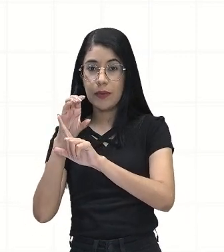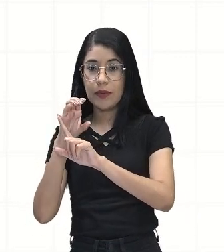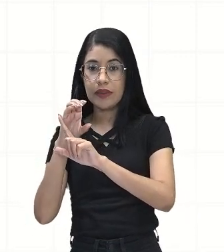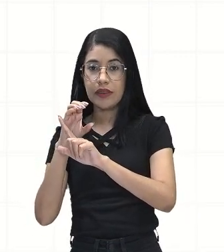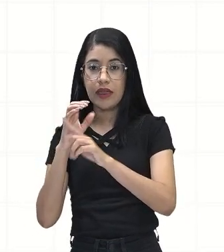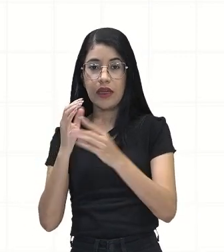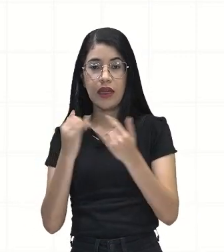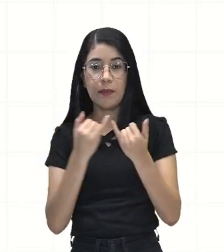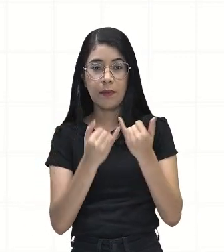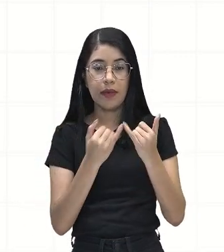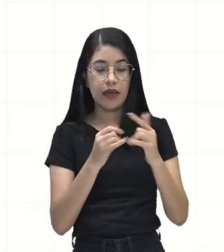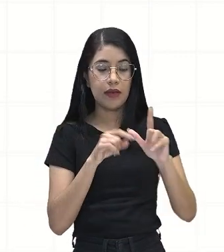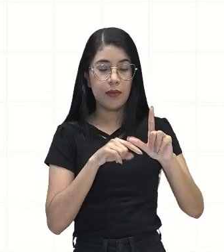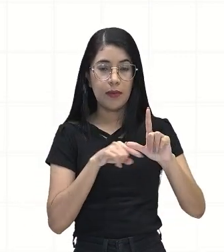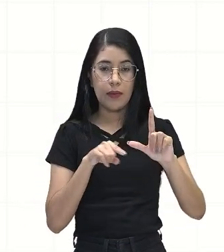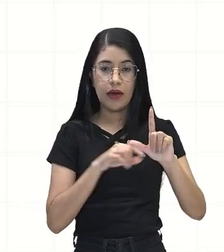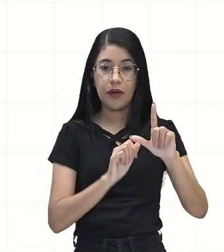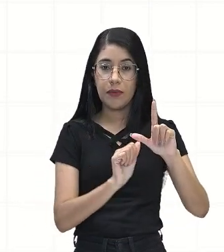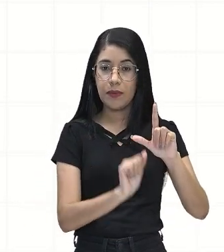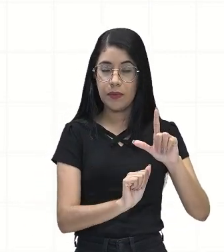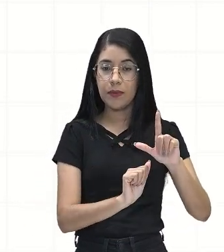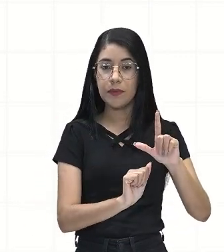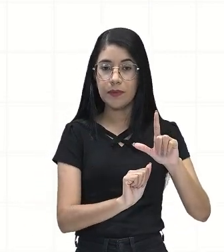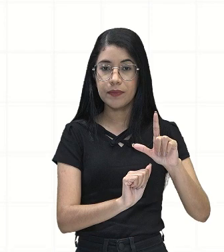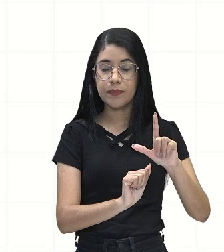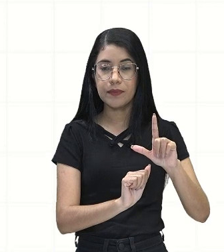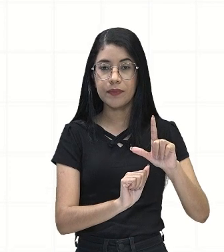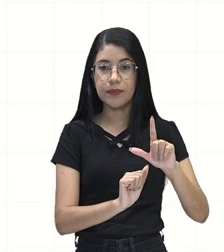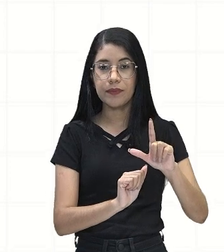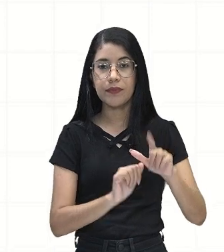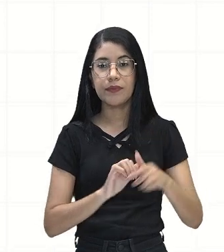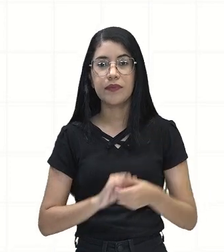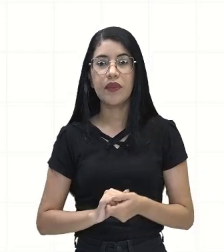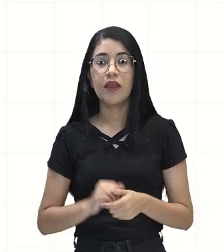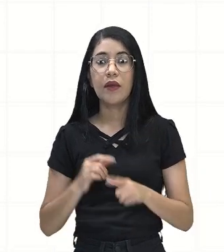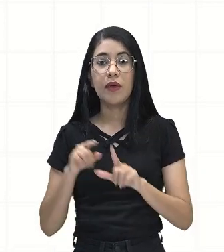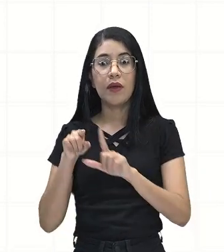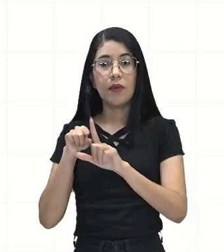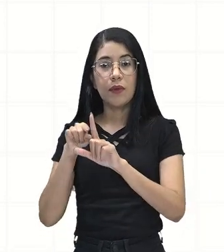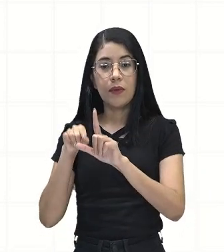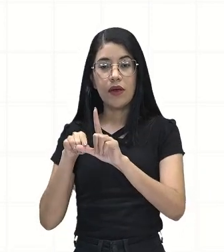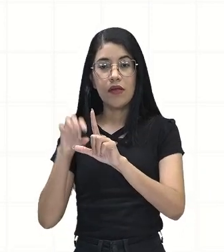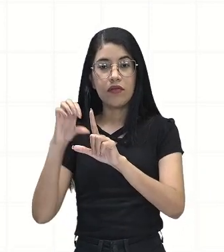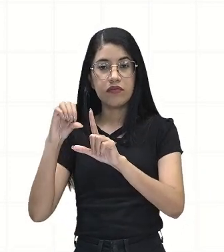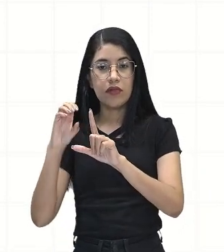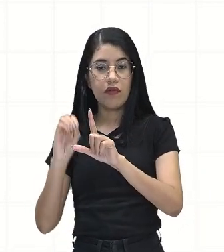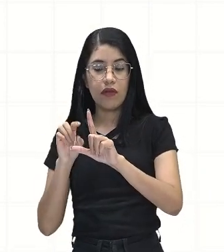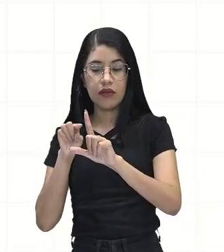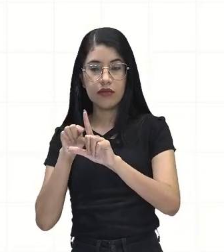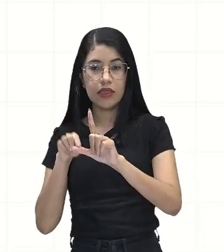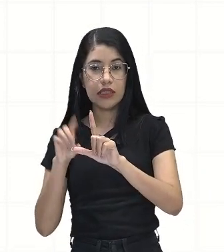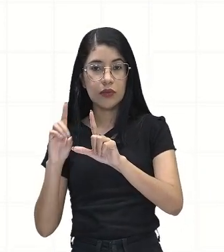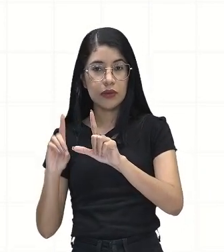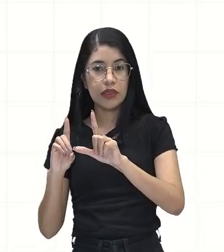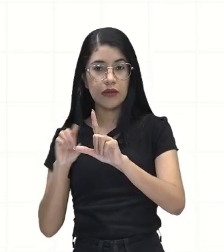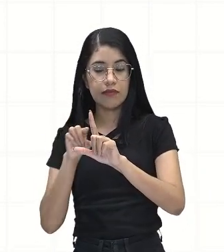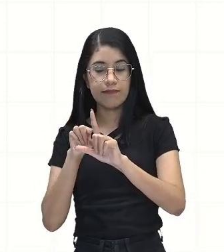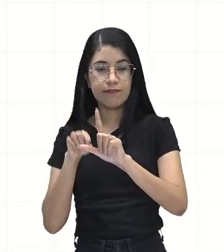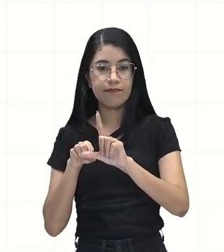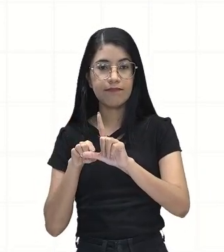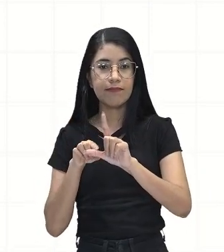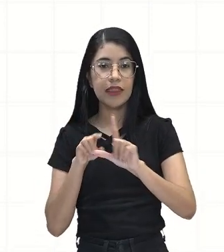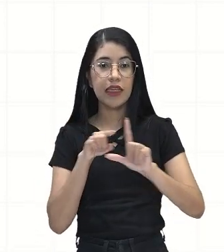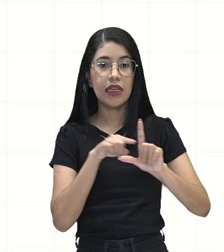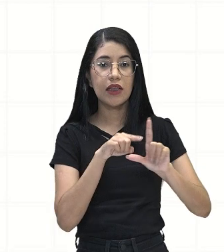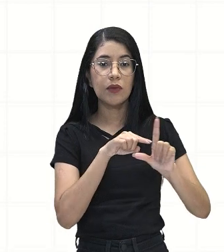triângulos são semelhantes. Aqui nesse daqui, ó, aqui está o ângulo de 90 graus. Então, no triângulo menor, o C é a hipotenusa.